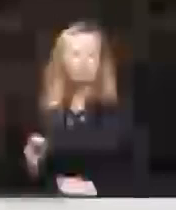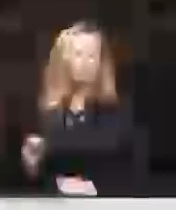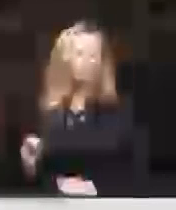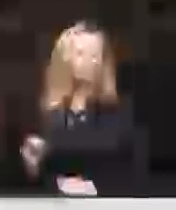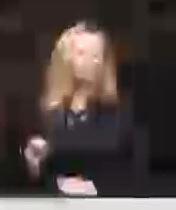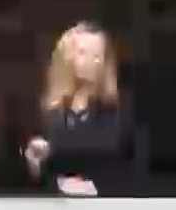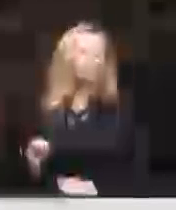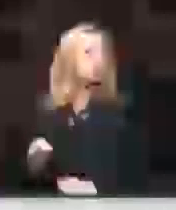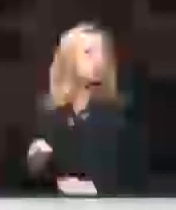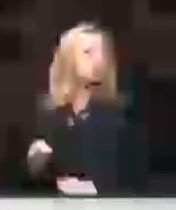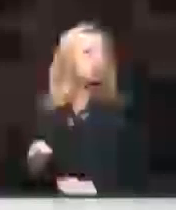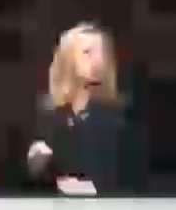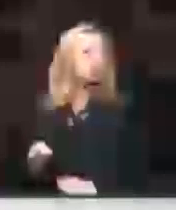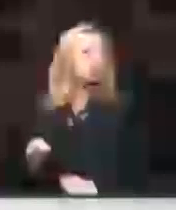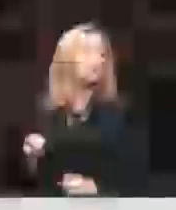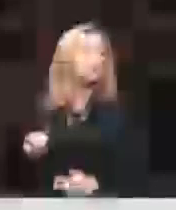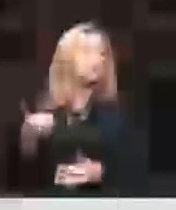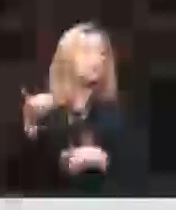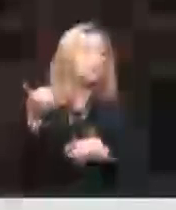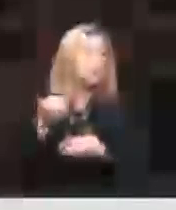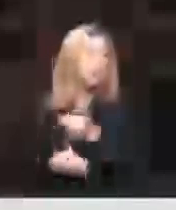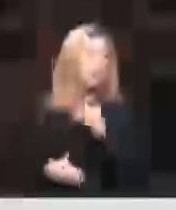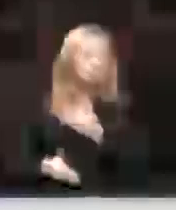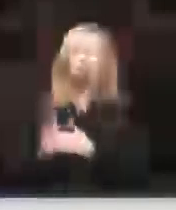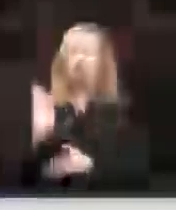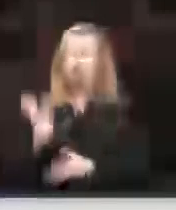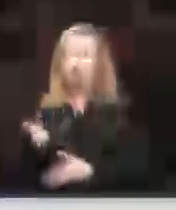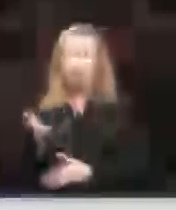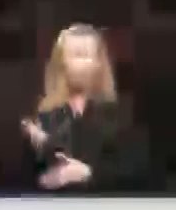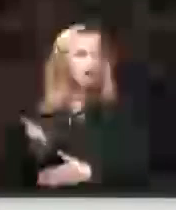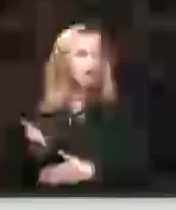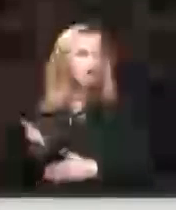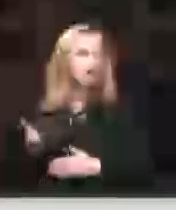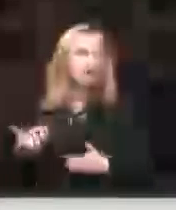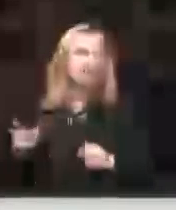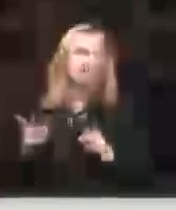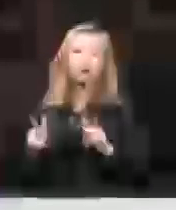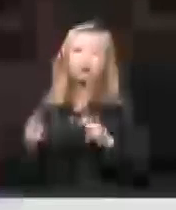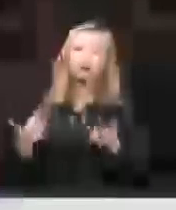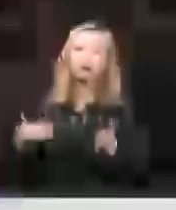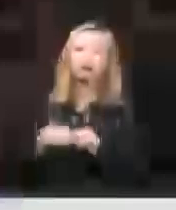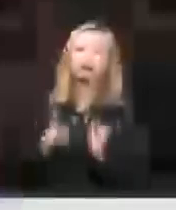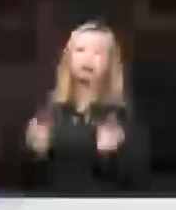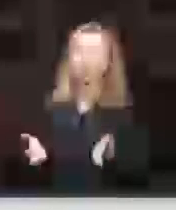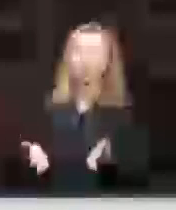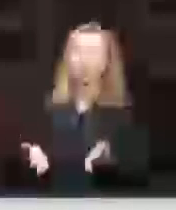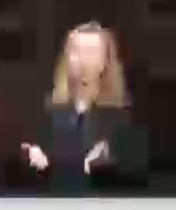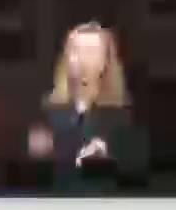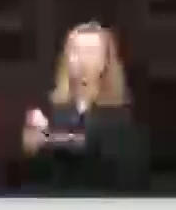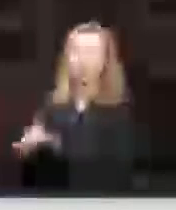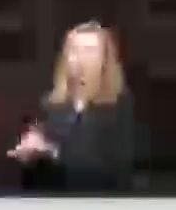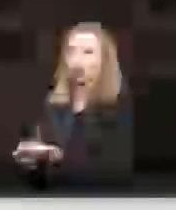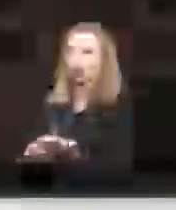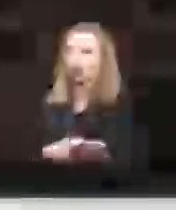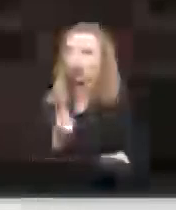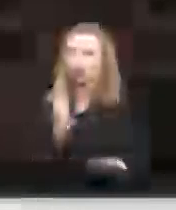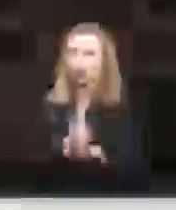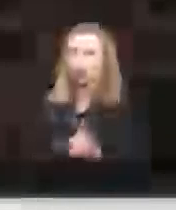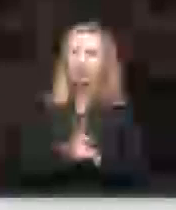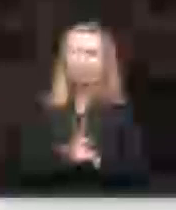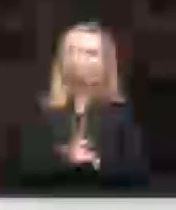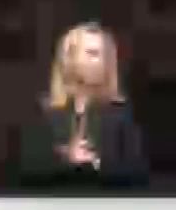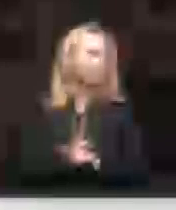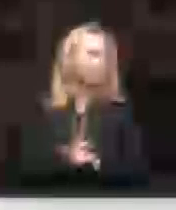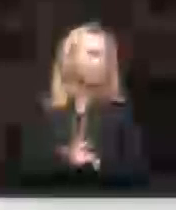Os débitos já refinanciados no refis anterior, não esse último, com os acordos de pagamento,